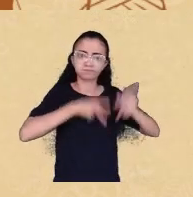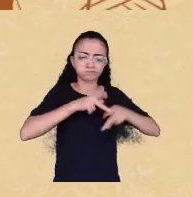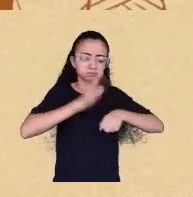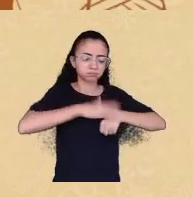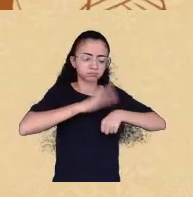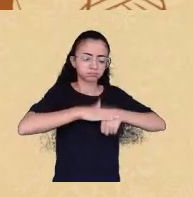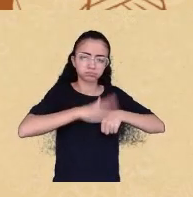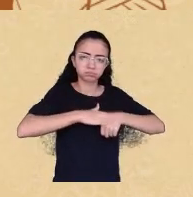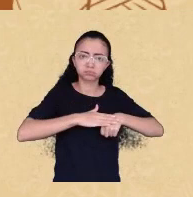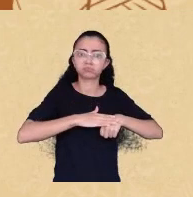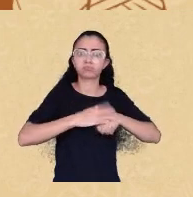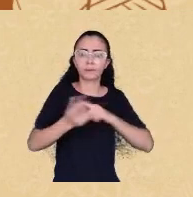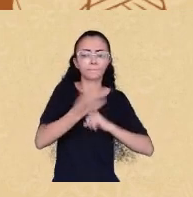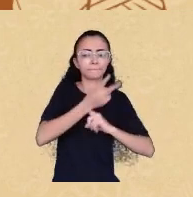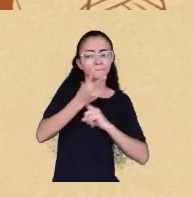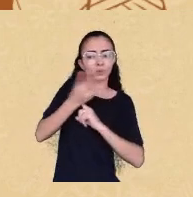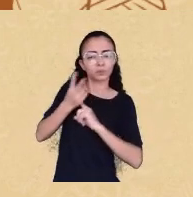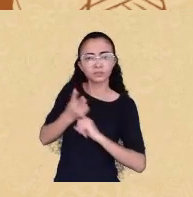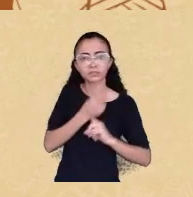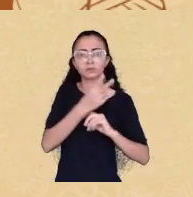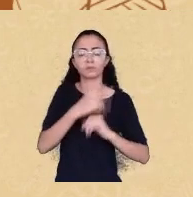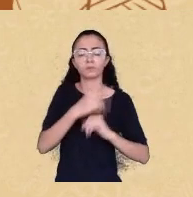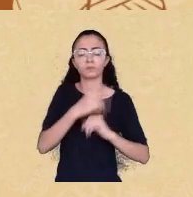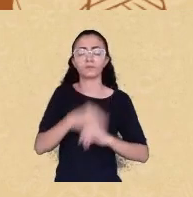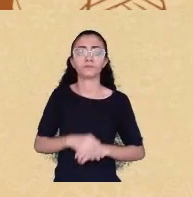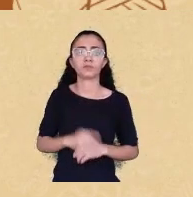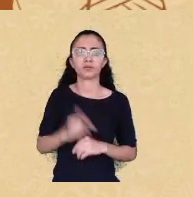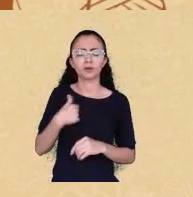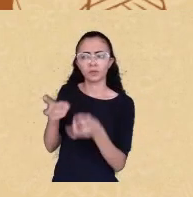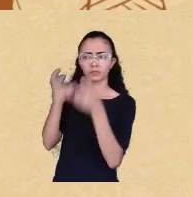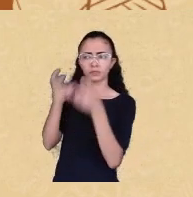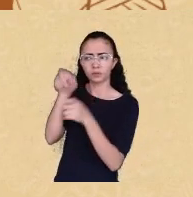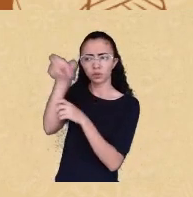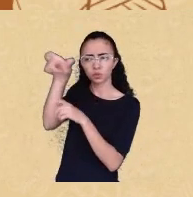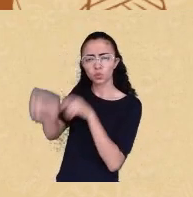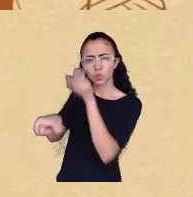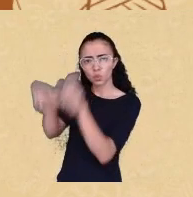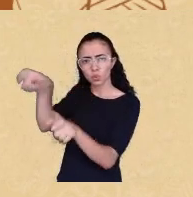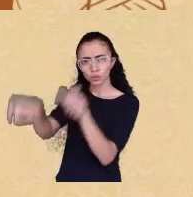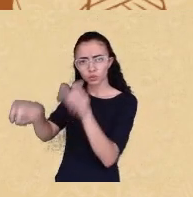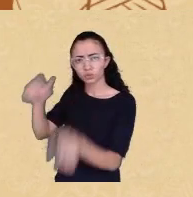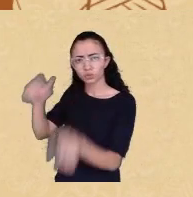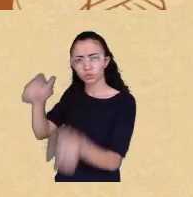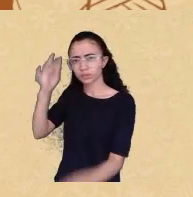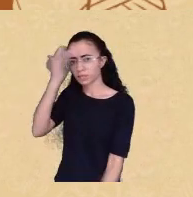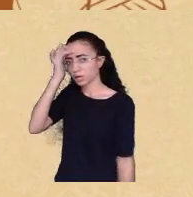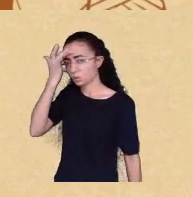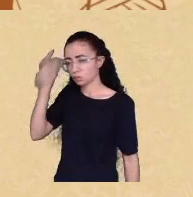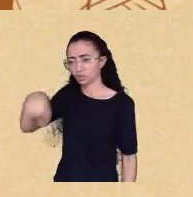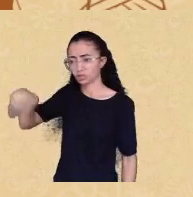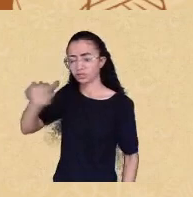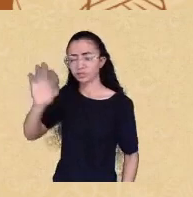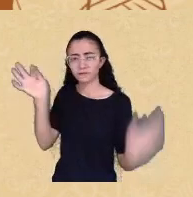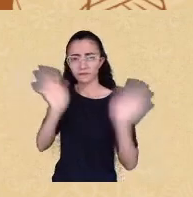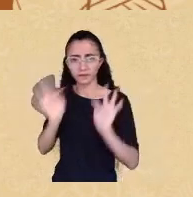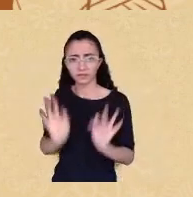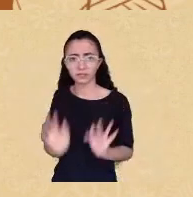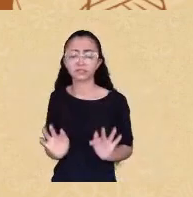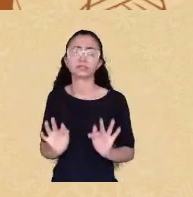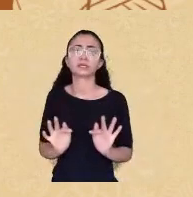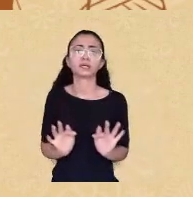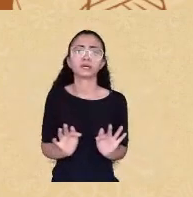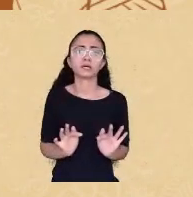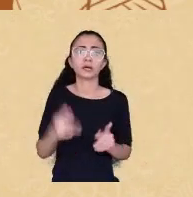que assim, eu via que elas ficavam muito felizes, as rígidas de Hyderabad, elas ficavam muito felizes porque elas